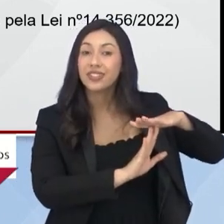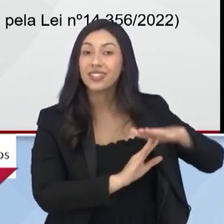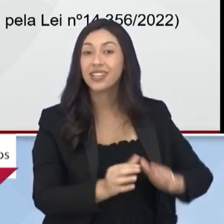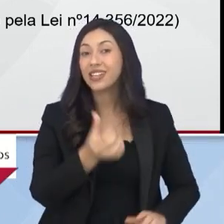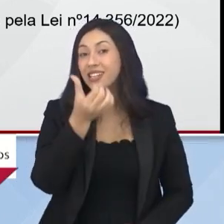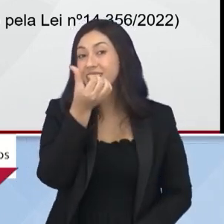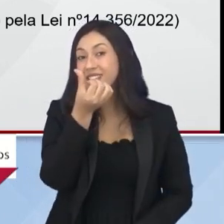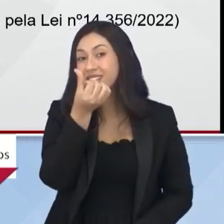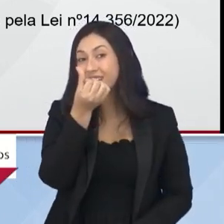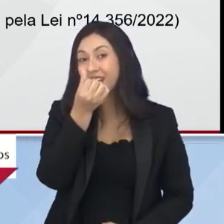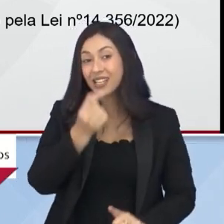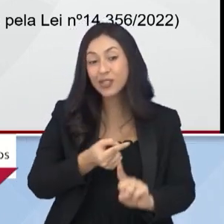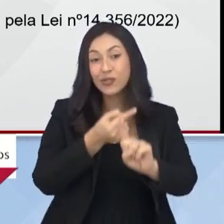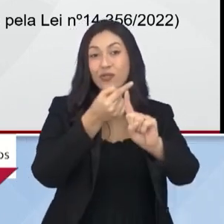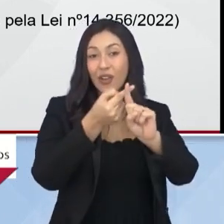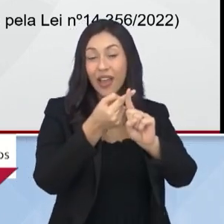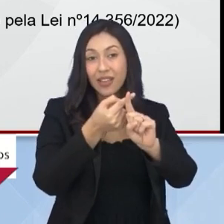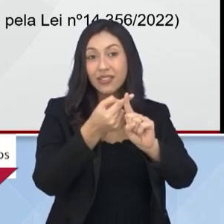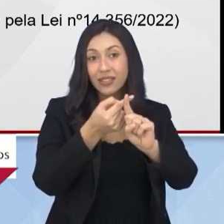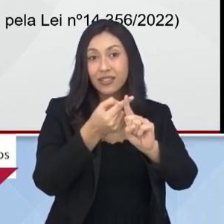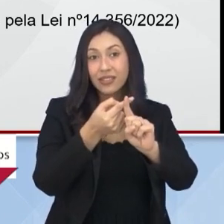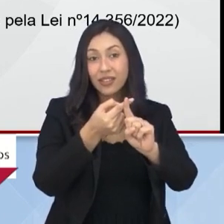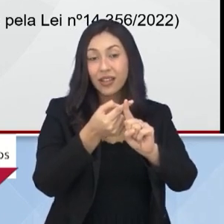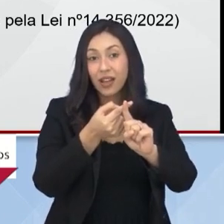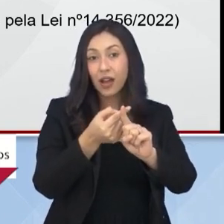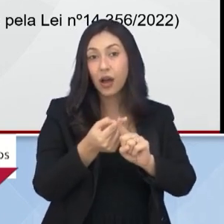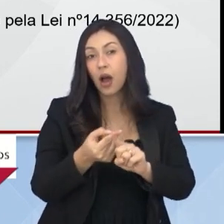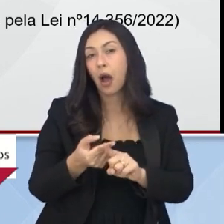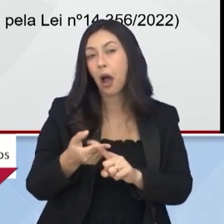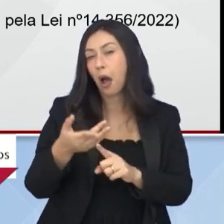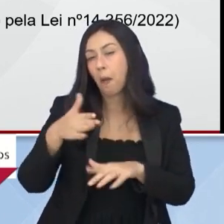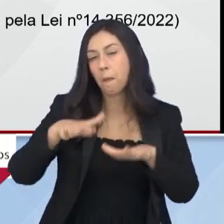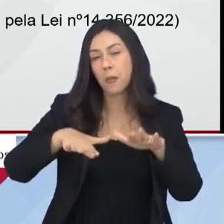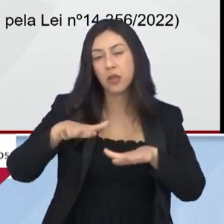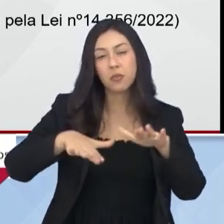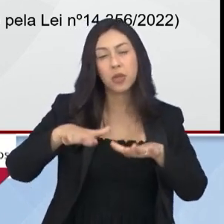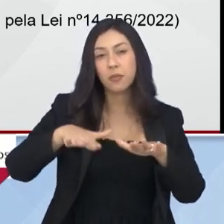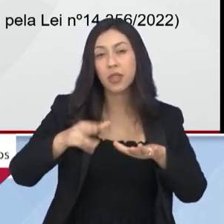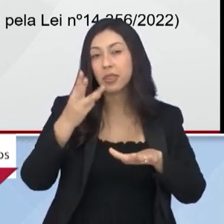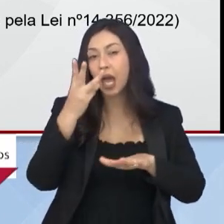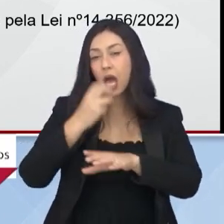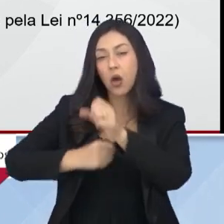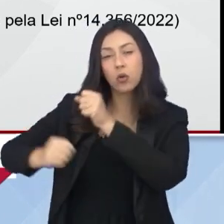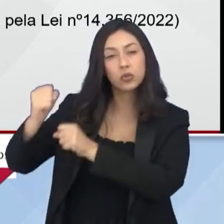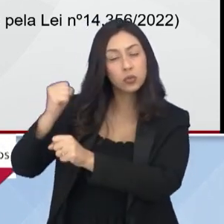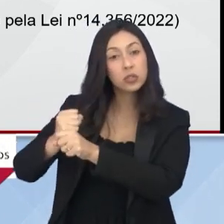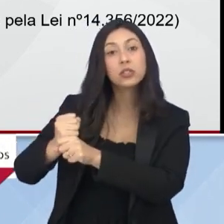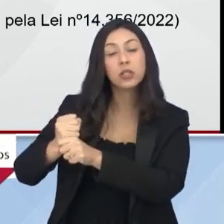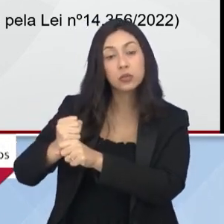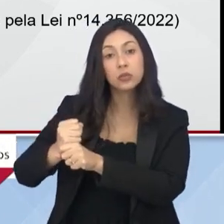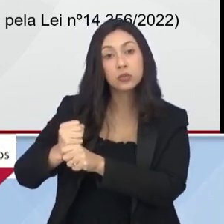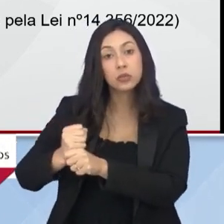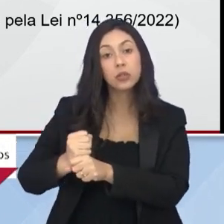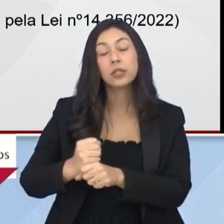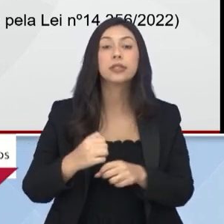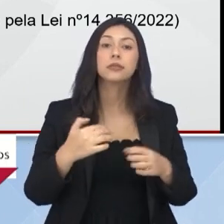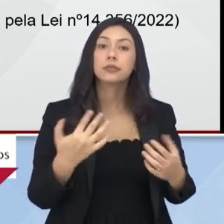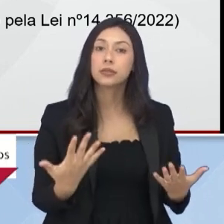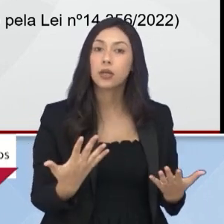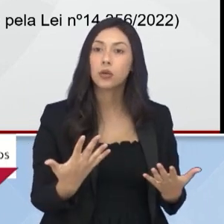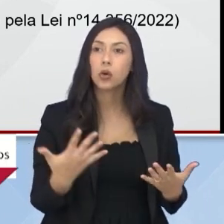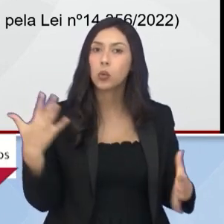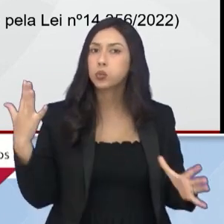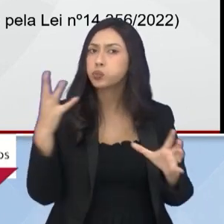mensal dos valores empenhados não cancelados dos três últimos anos anteriores Então são dos 36